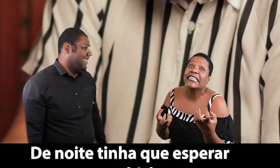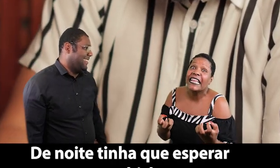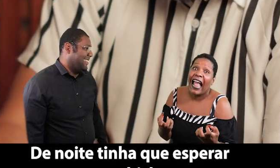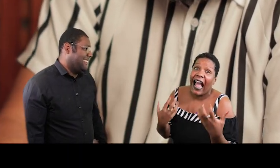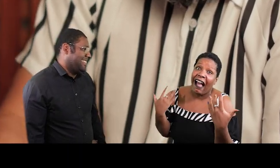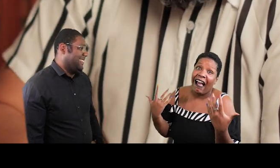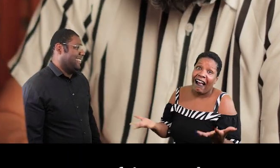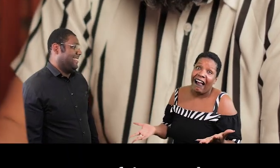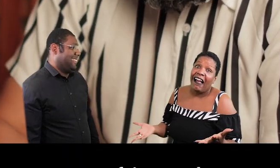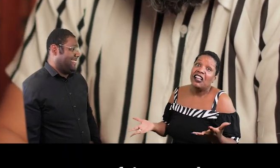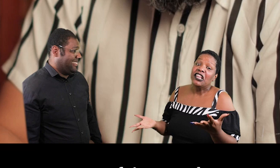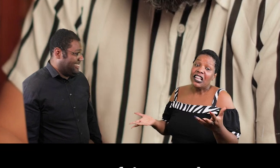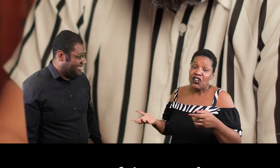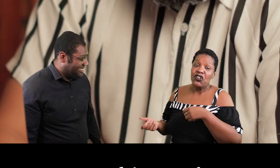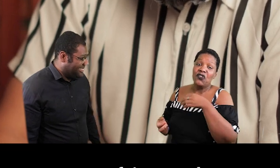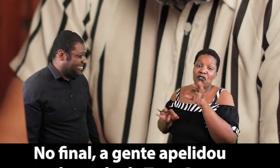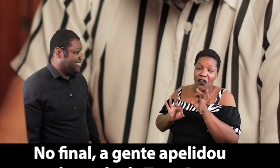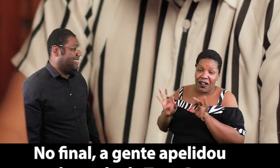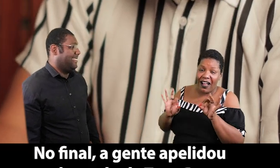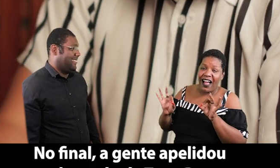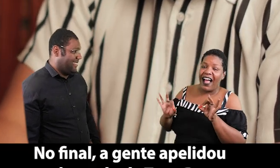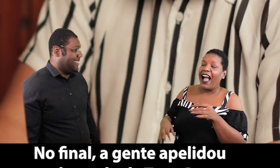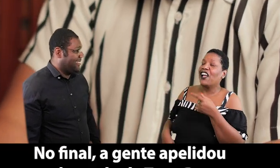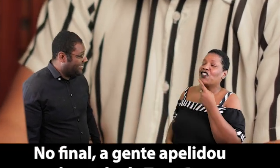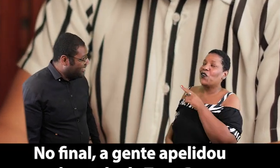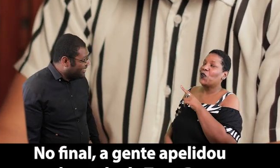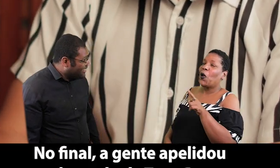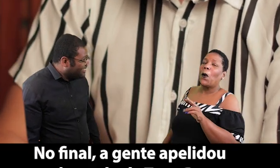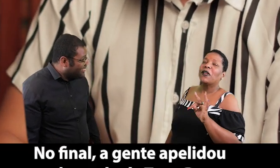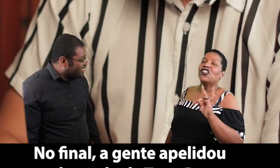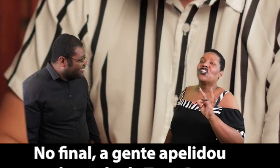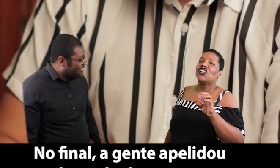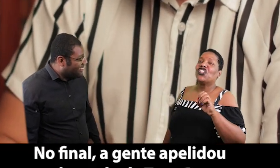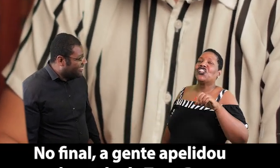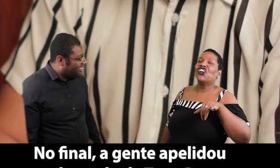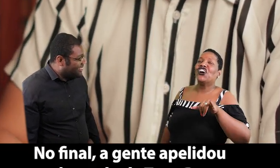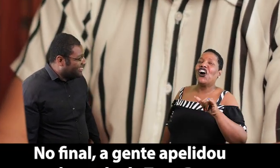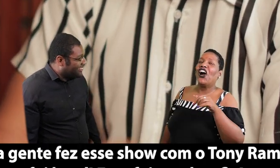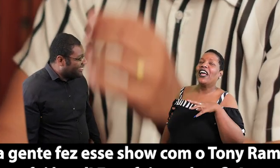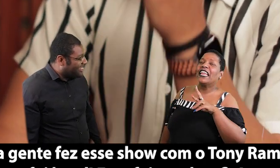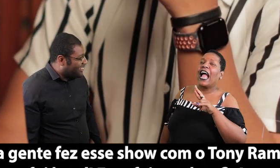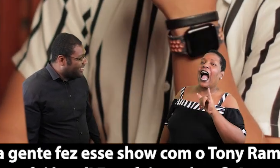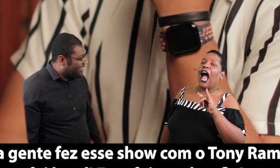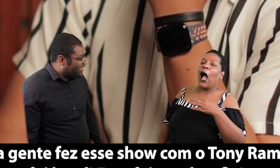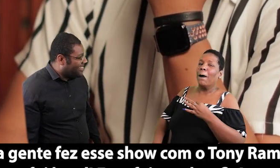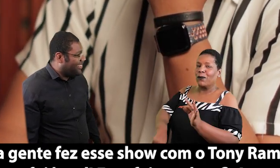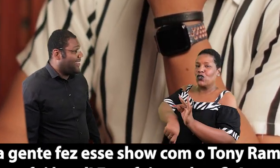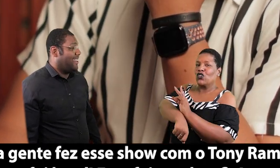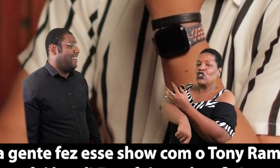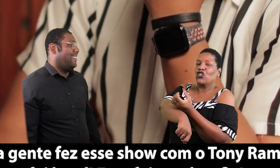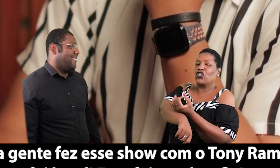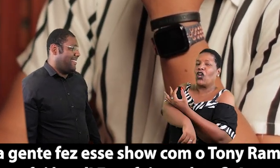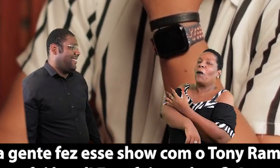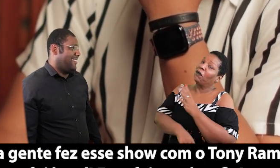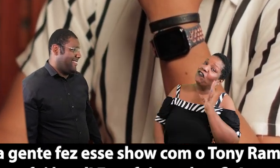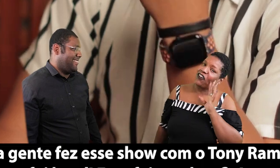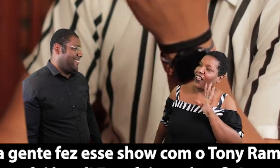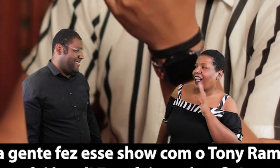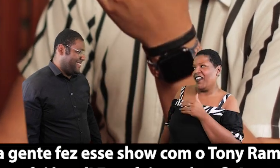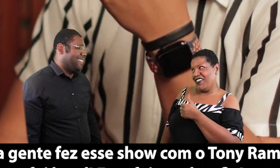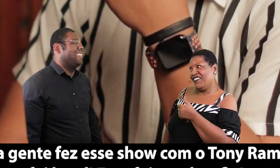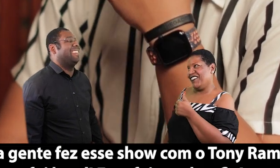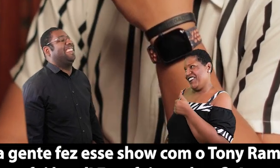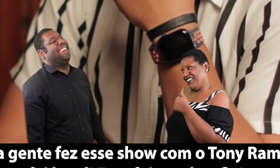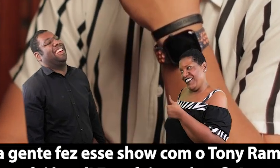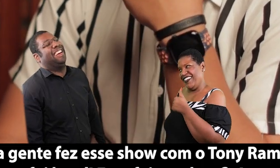né? E a gente foi mexendo. No final a gente apelidou aquele surdo de Tony Ramos. Mas a gente fez o show com o Tony Ramos e foi legal. Então,